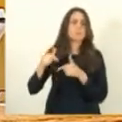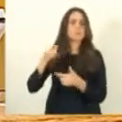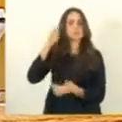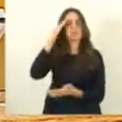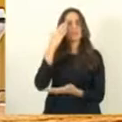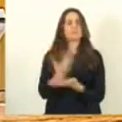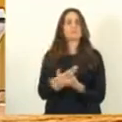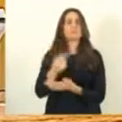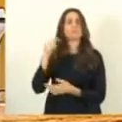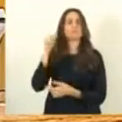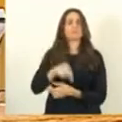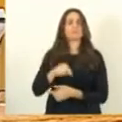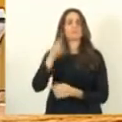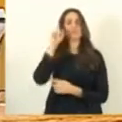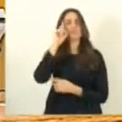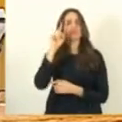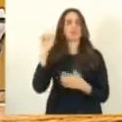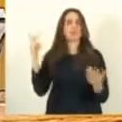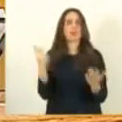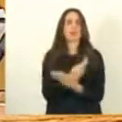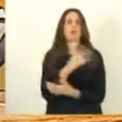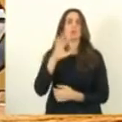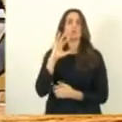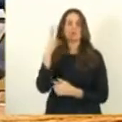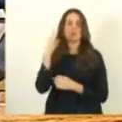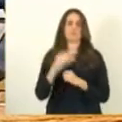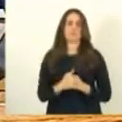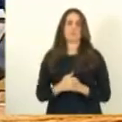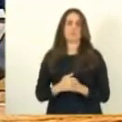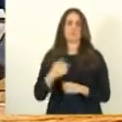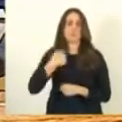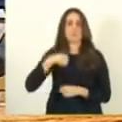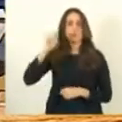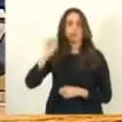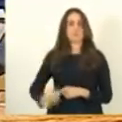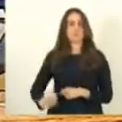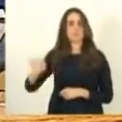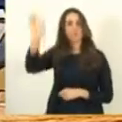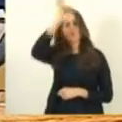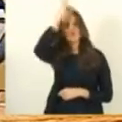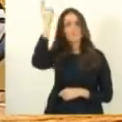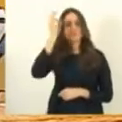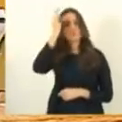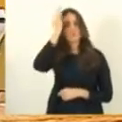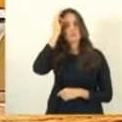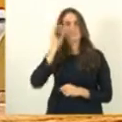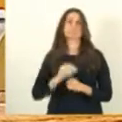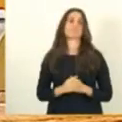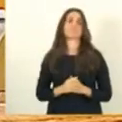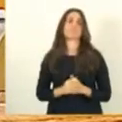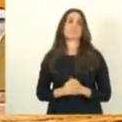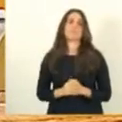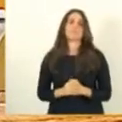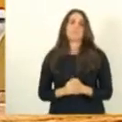acreditando que esse dia chegaria. Sou do sul do estado, eu quero aqui